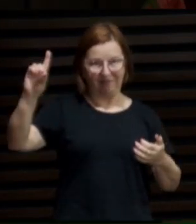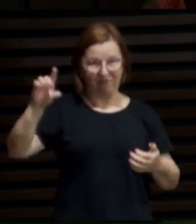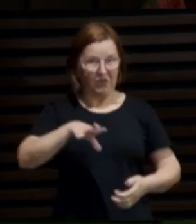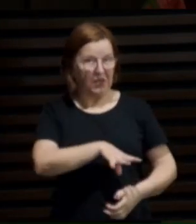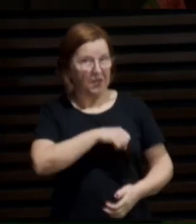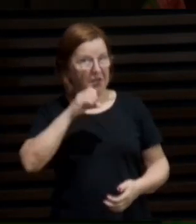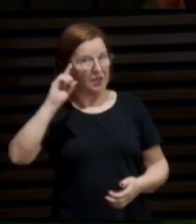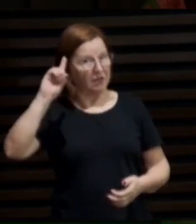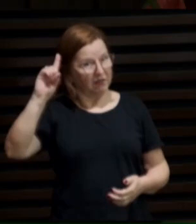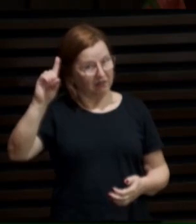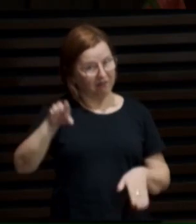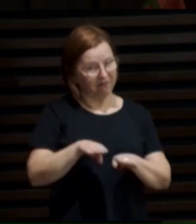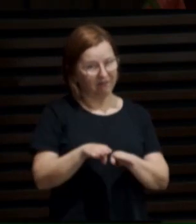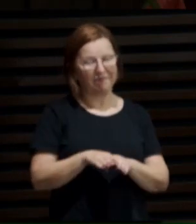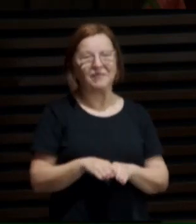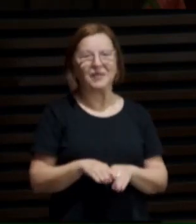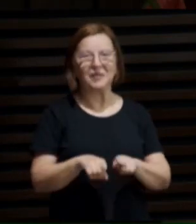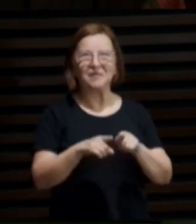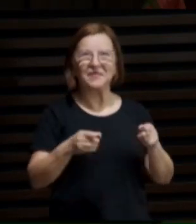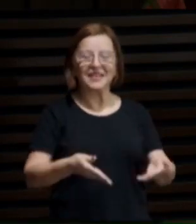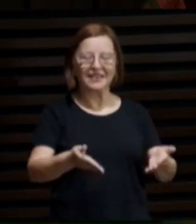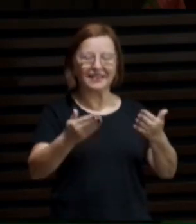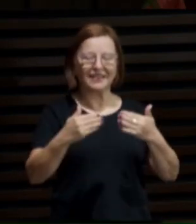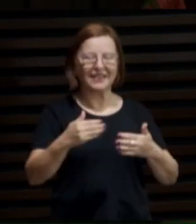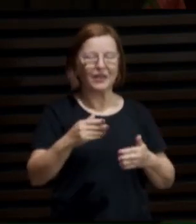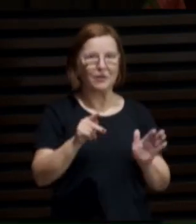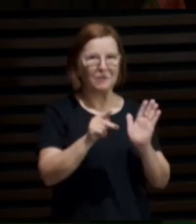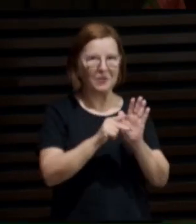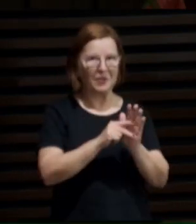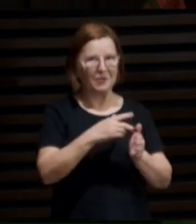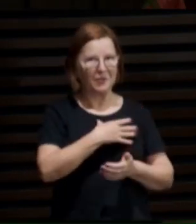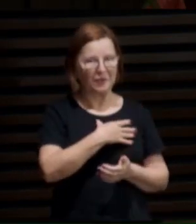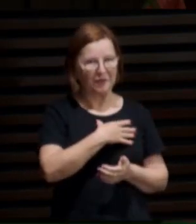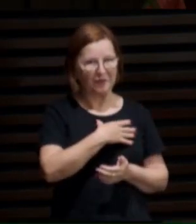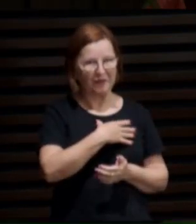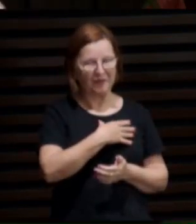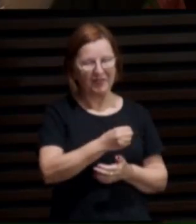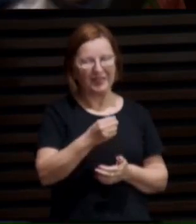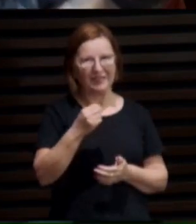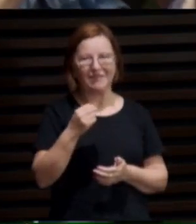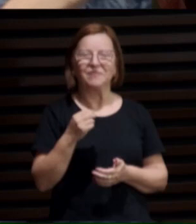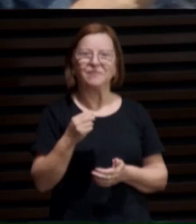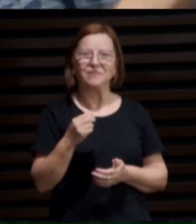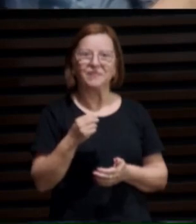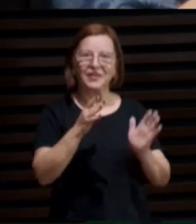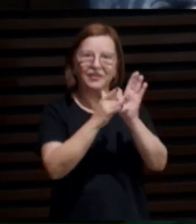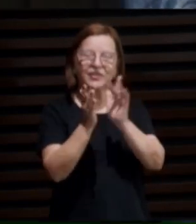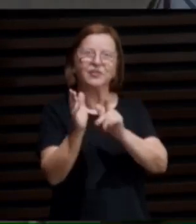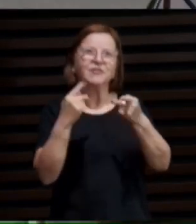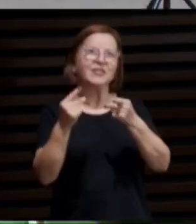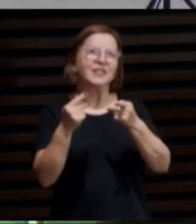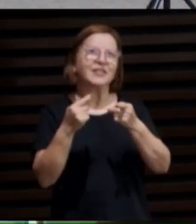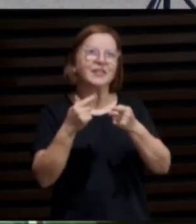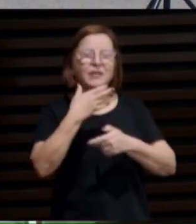E ele coloca o seu filho como propiciação, e o filho se submete, dizendo, Pai, eu me coloco como